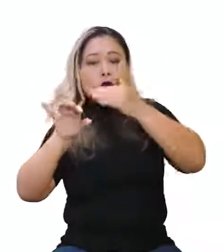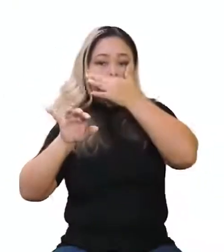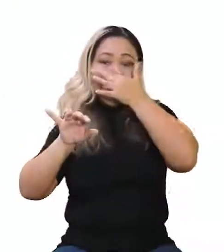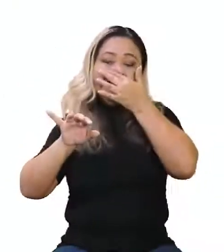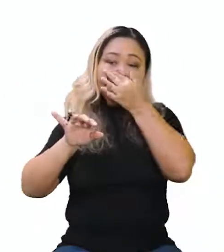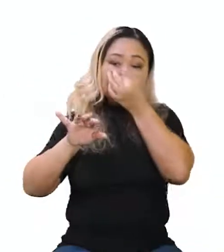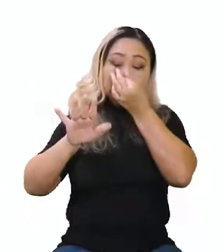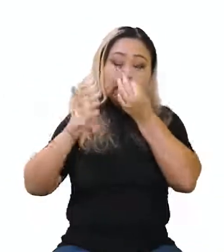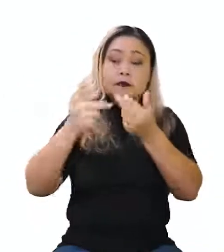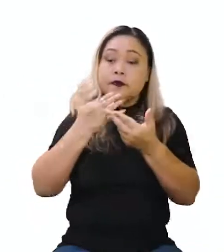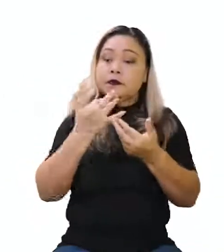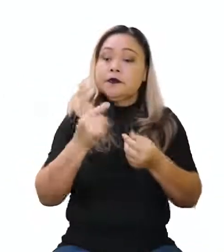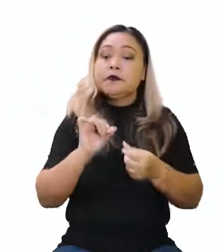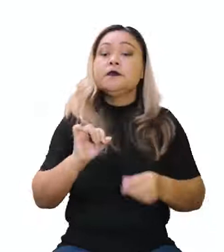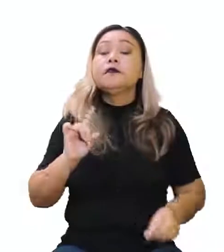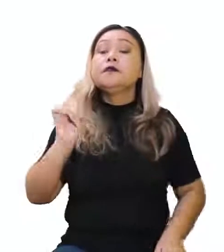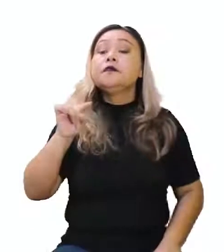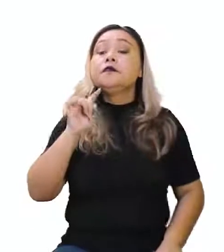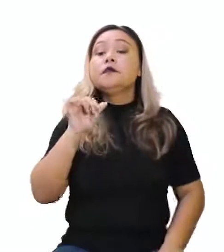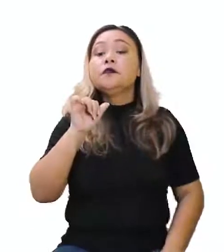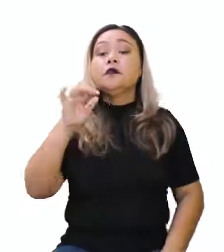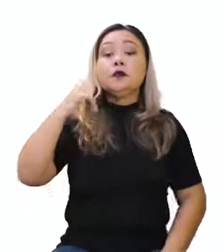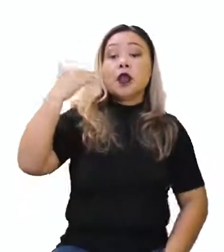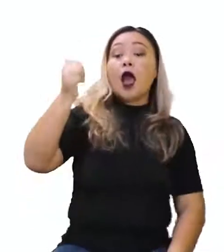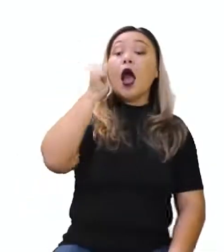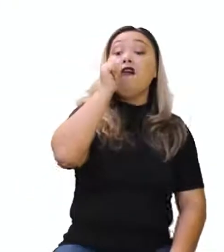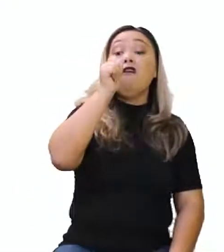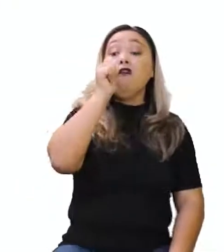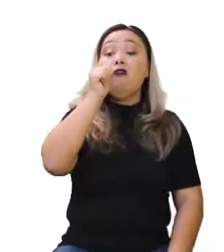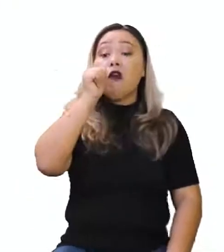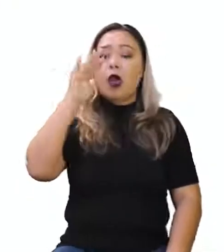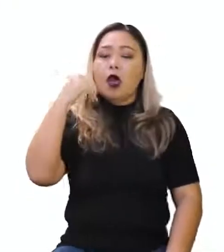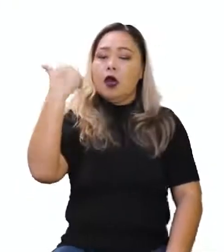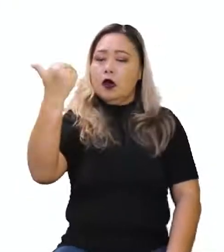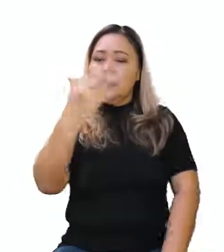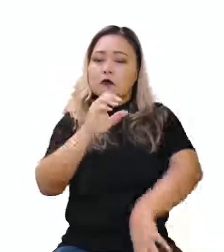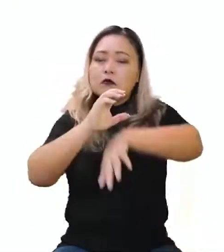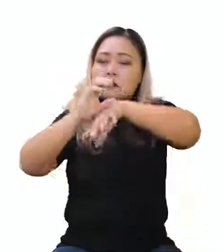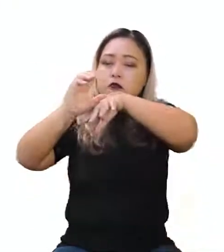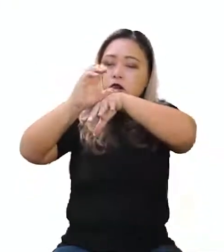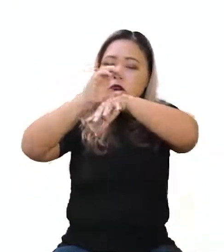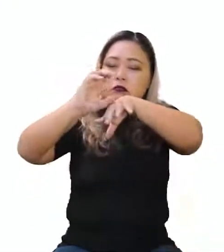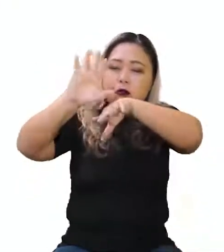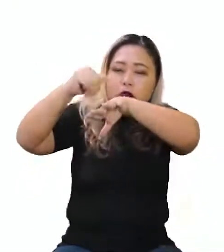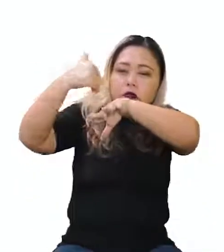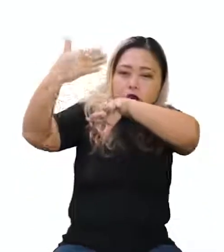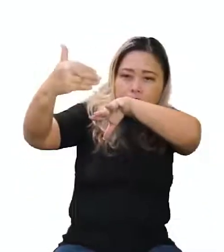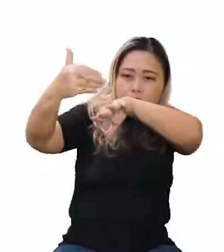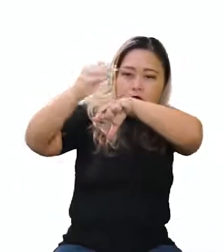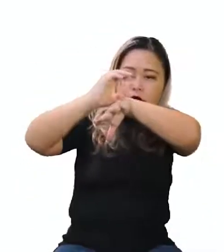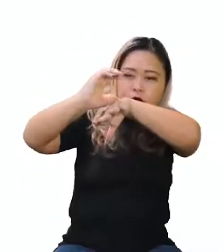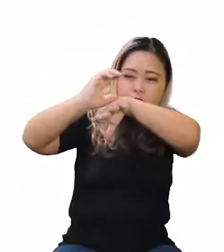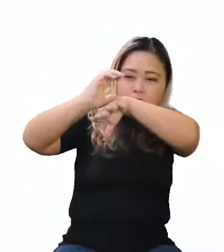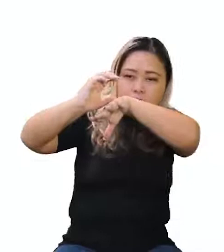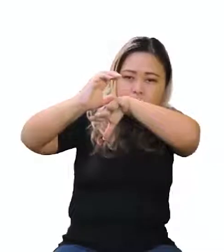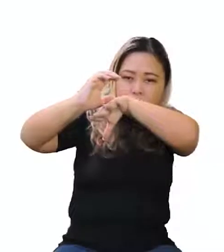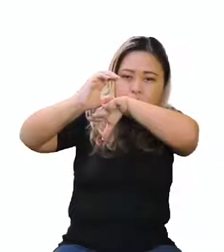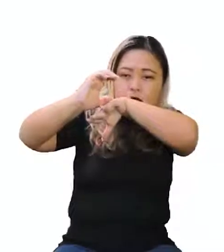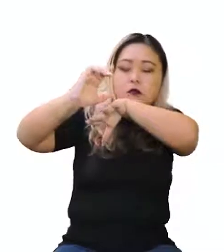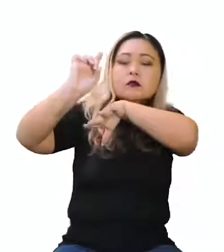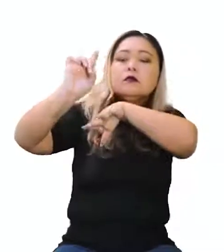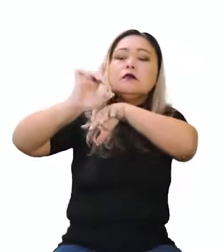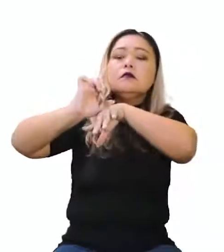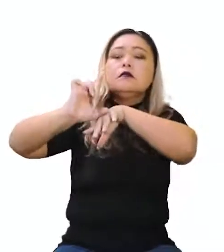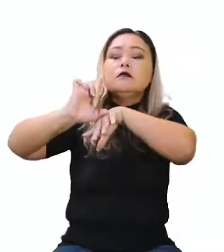branca e tem umas variações pardas. Agora, todas essas fêmeas pardo-acinzentadas, que estão mais próximas do cercado, ó, todos esses